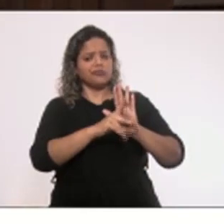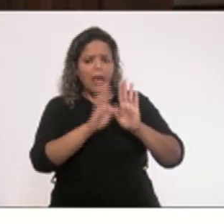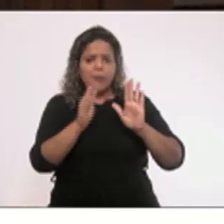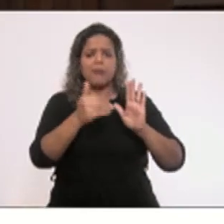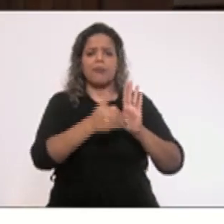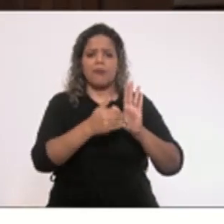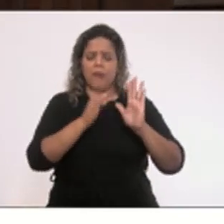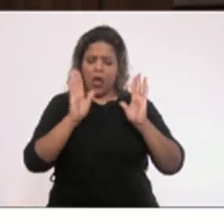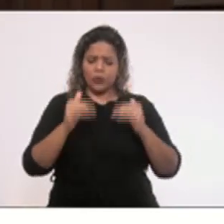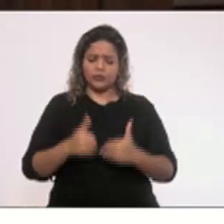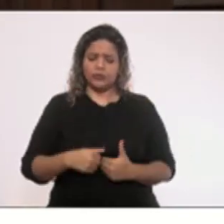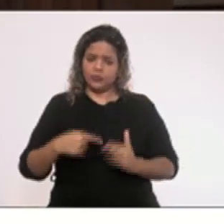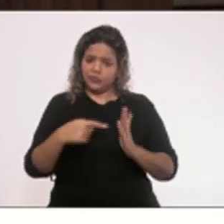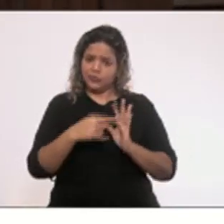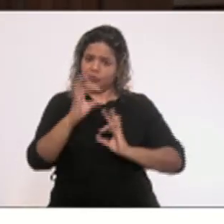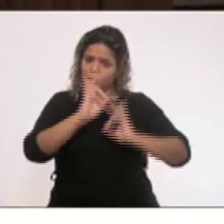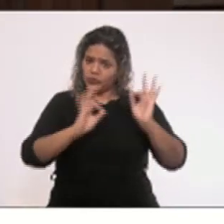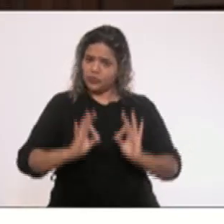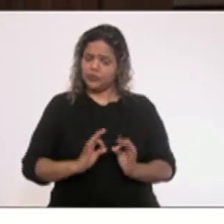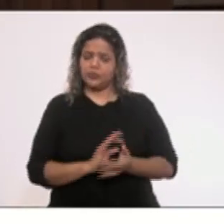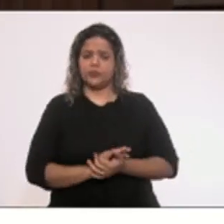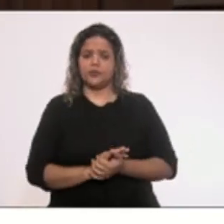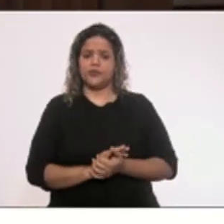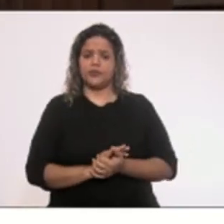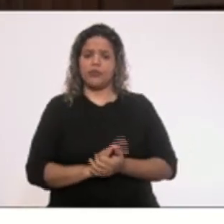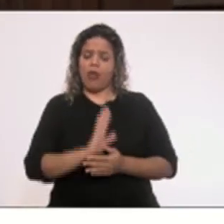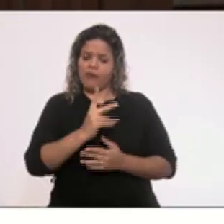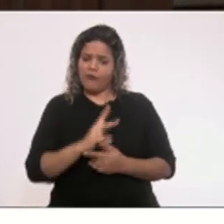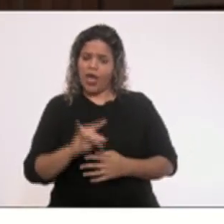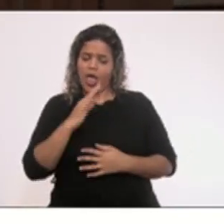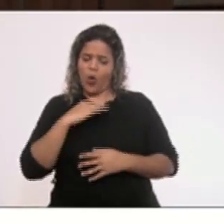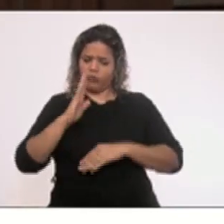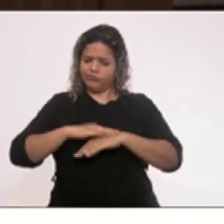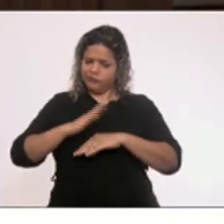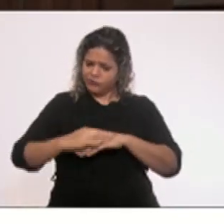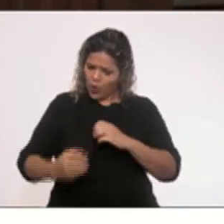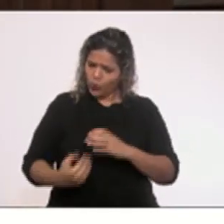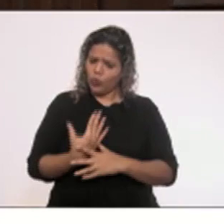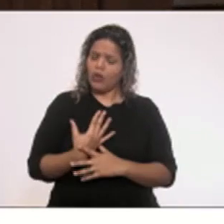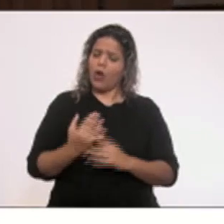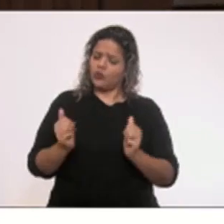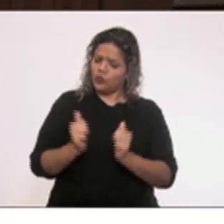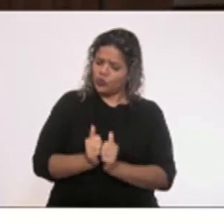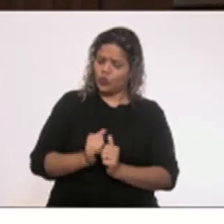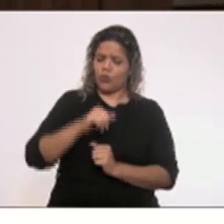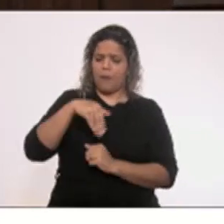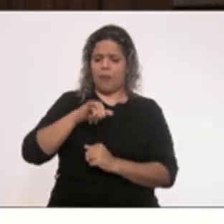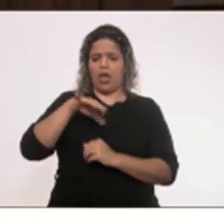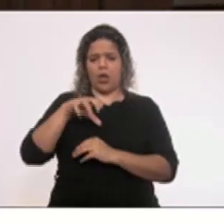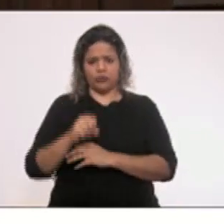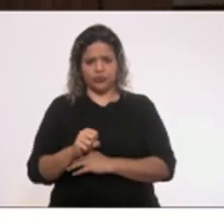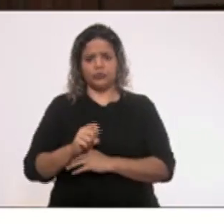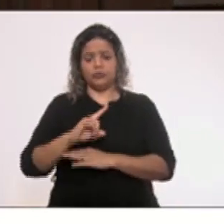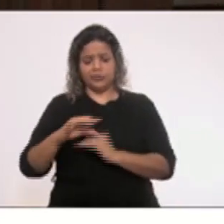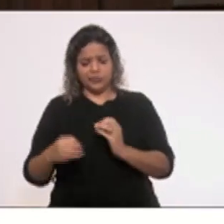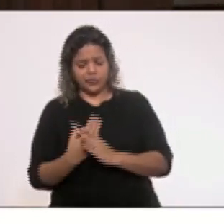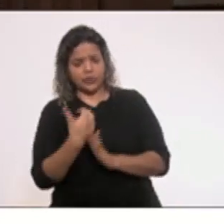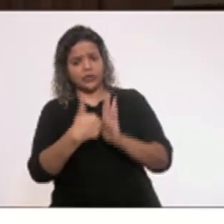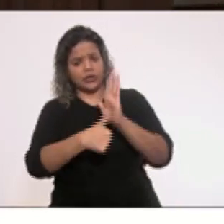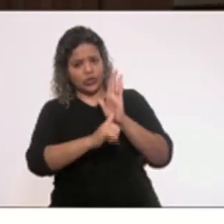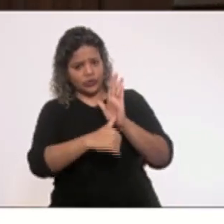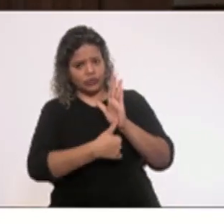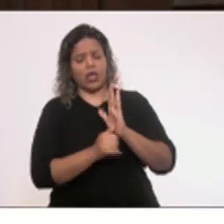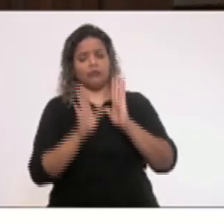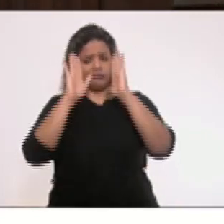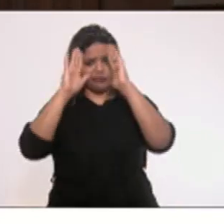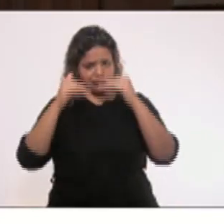específica. Esse projeto, que passou a ser da minha autoria e do deputado Marcos Mirri, cria carteira de identidade